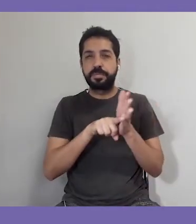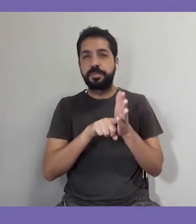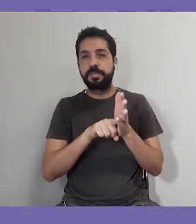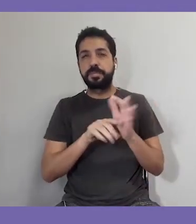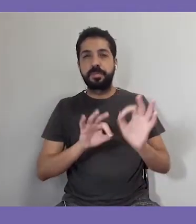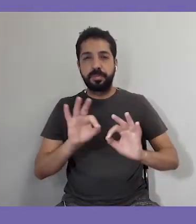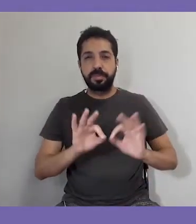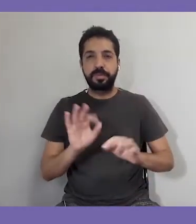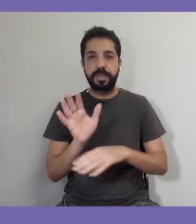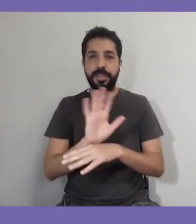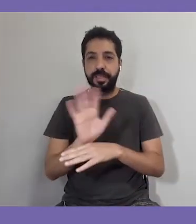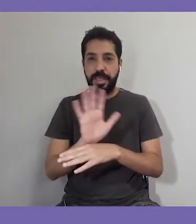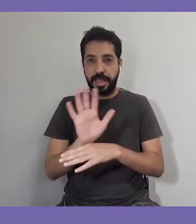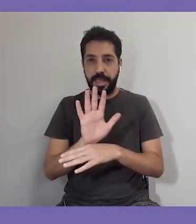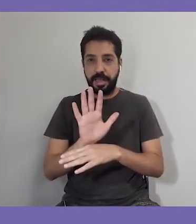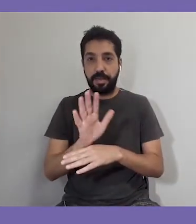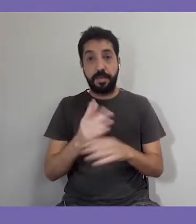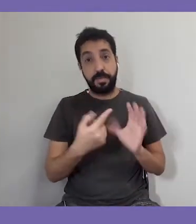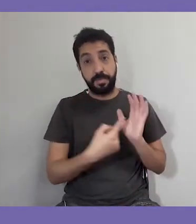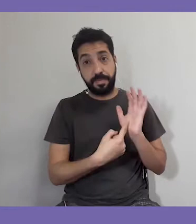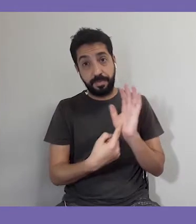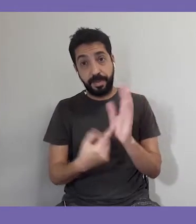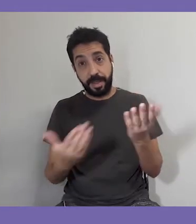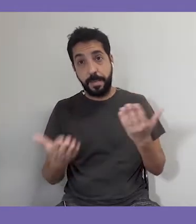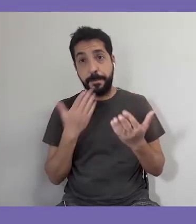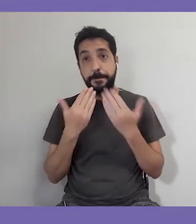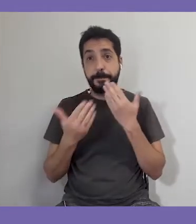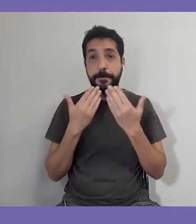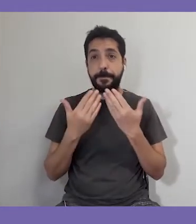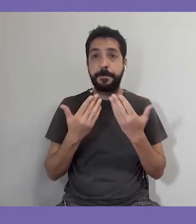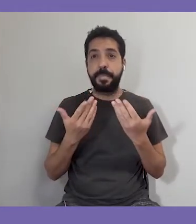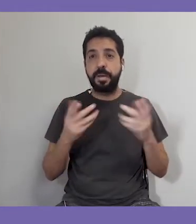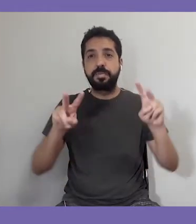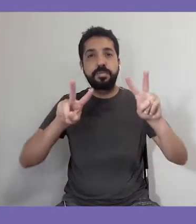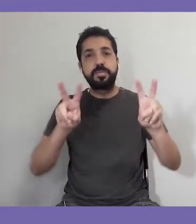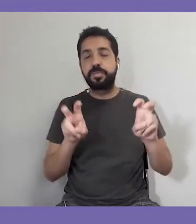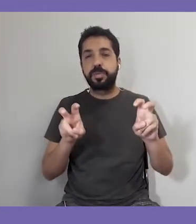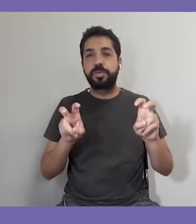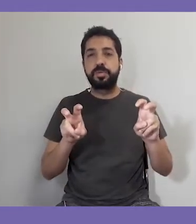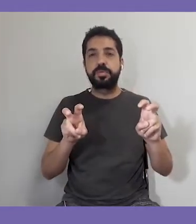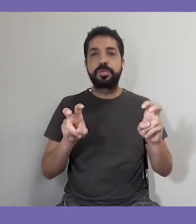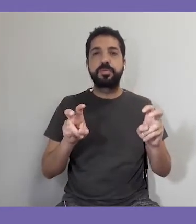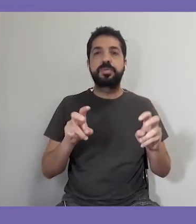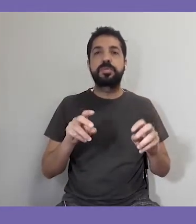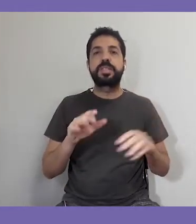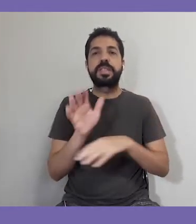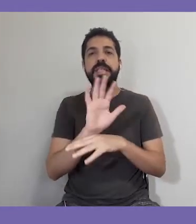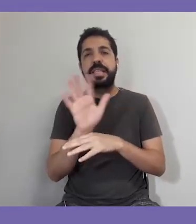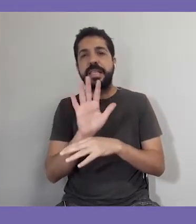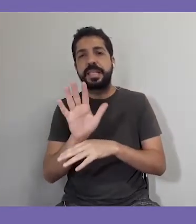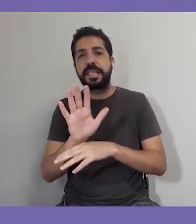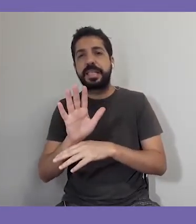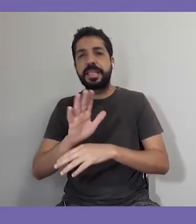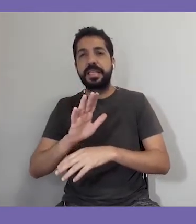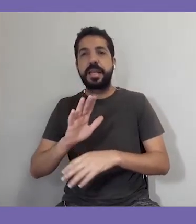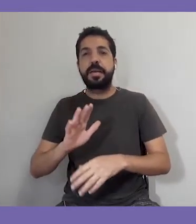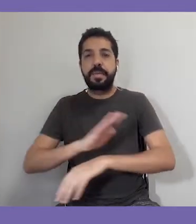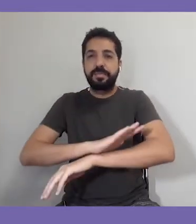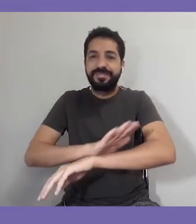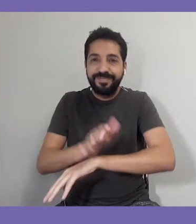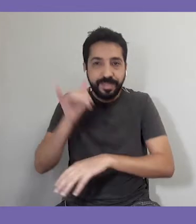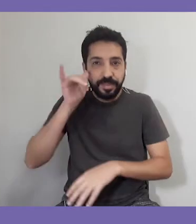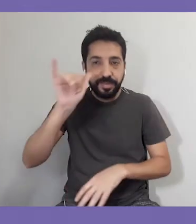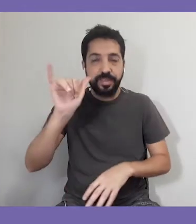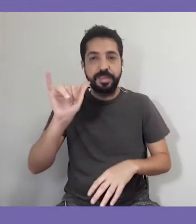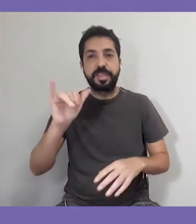de cinema e estou aqui para apresentar esse bate-papo, que abordará difusão audiovisual, cinema antirracista e